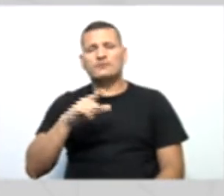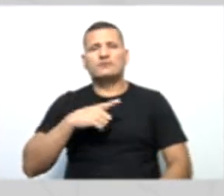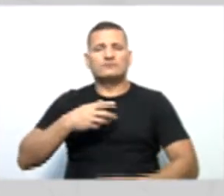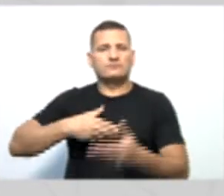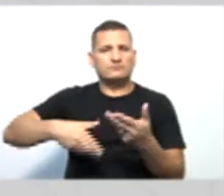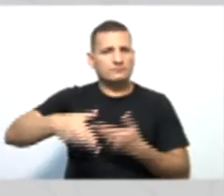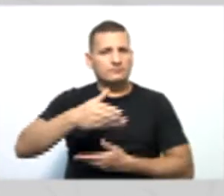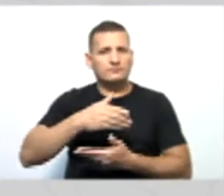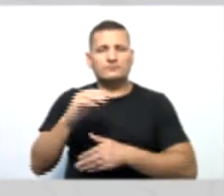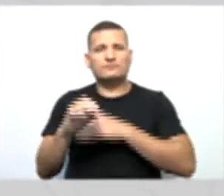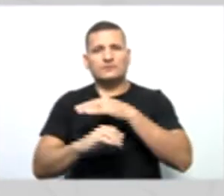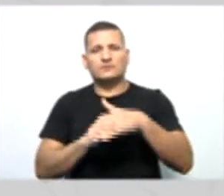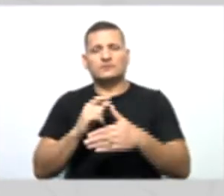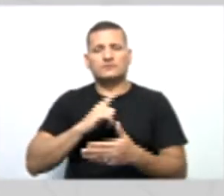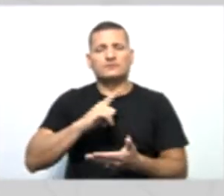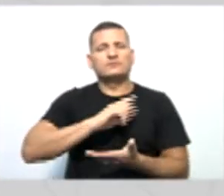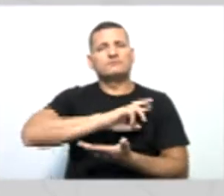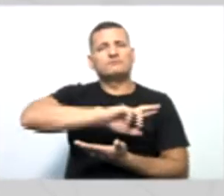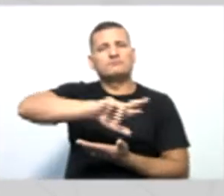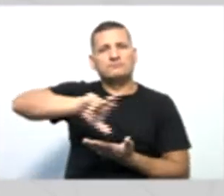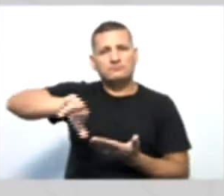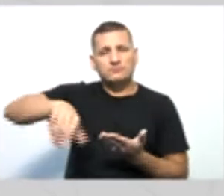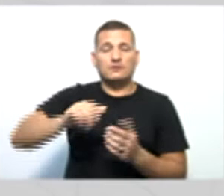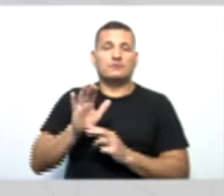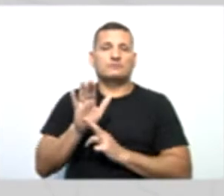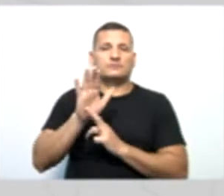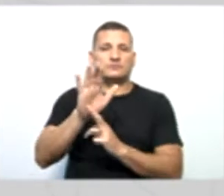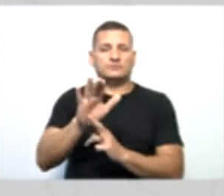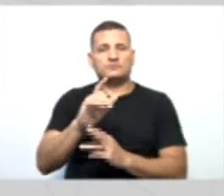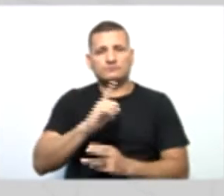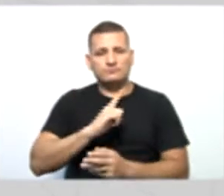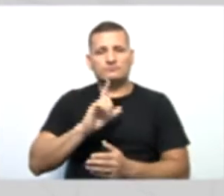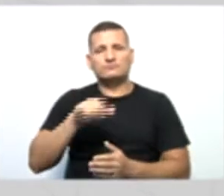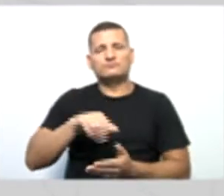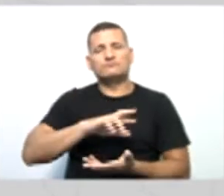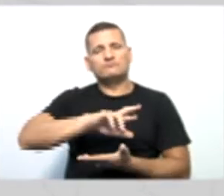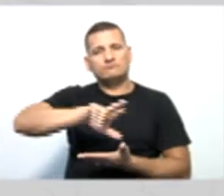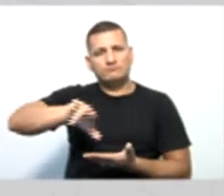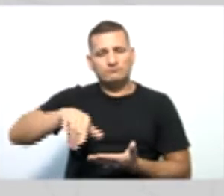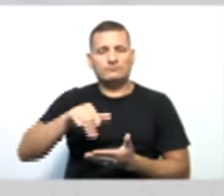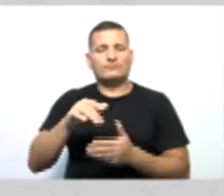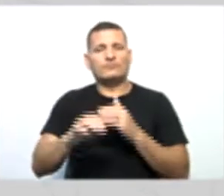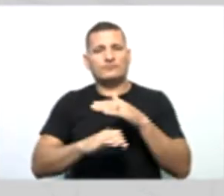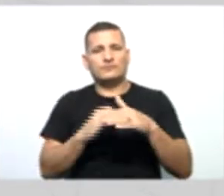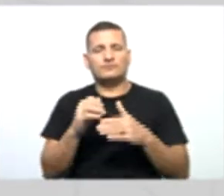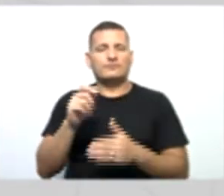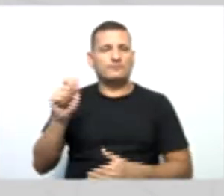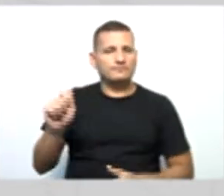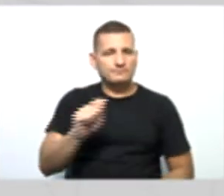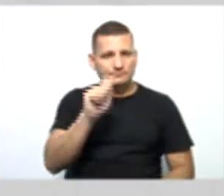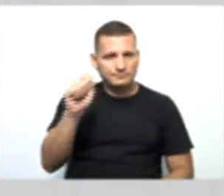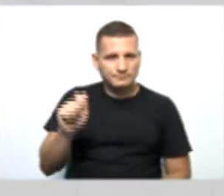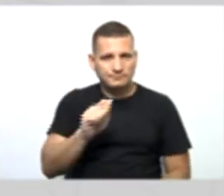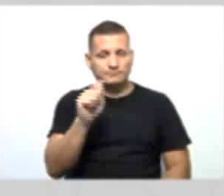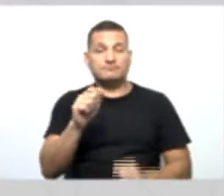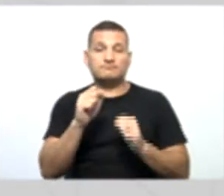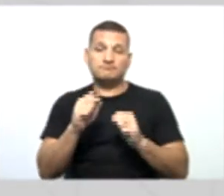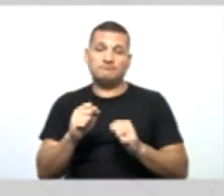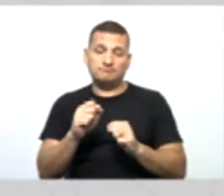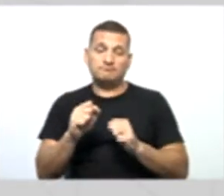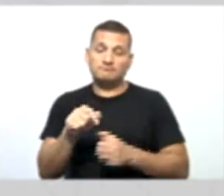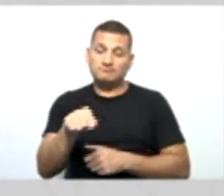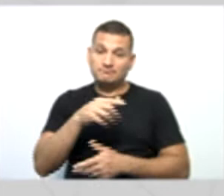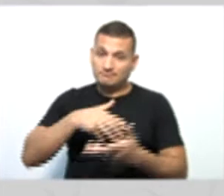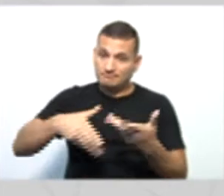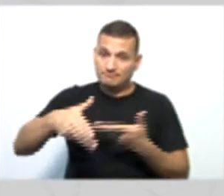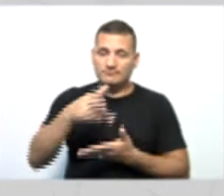empresas e suas variadas formas de representação. Então, são várias empresas e associações que podem estar envolvidas